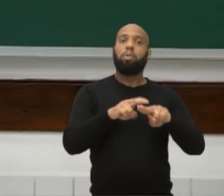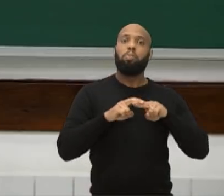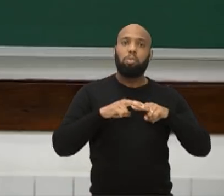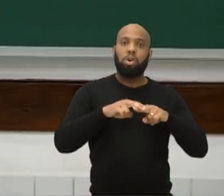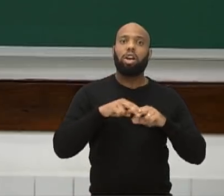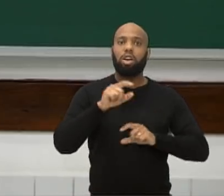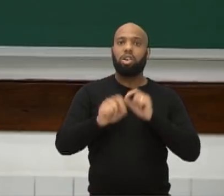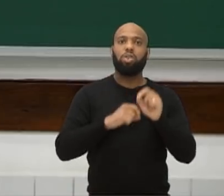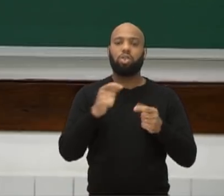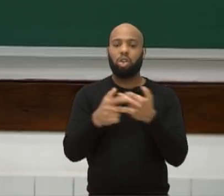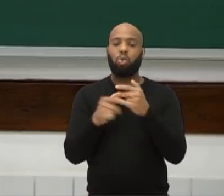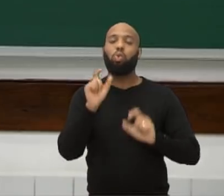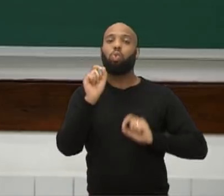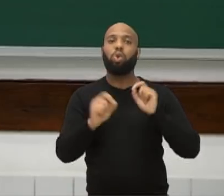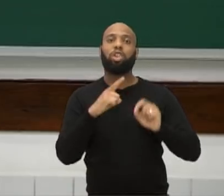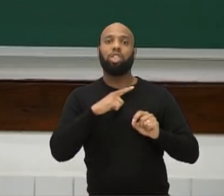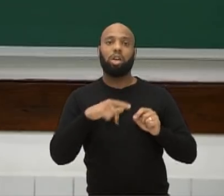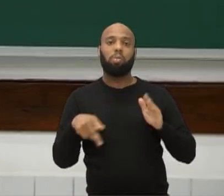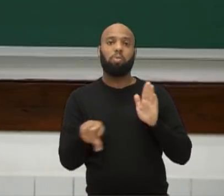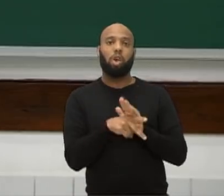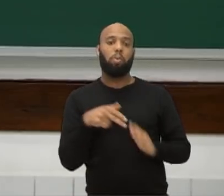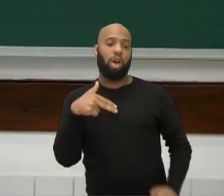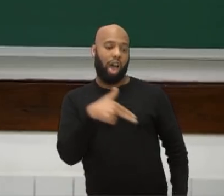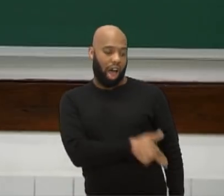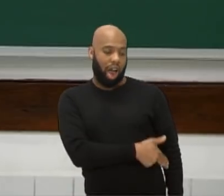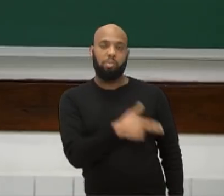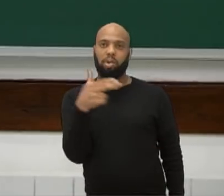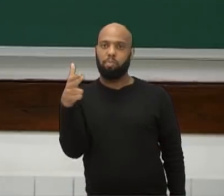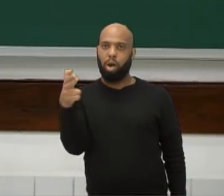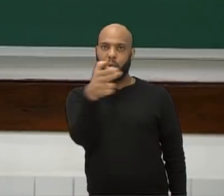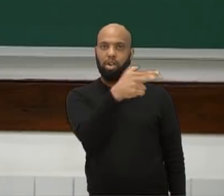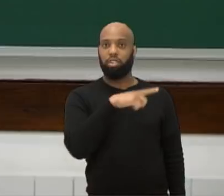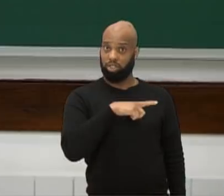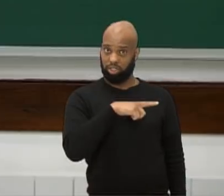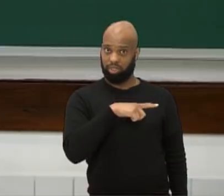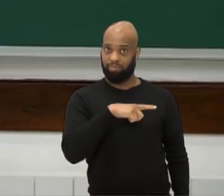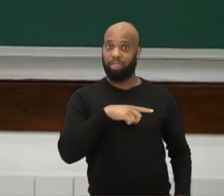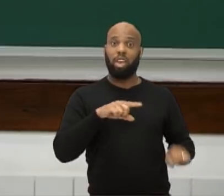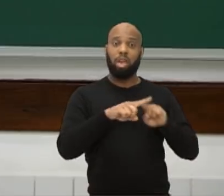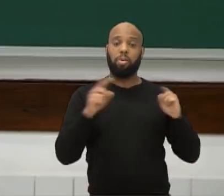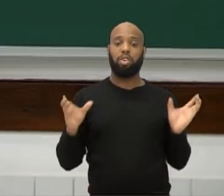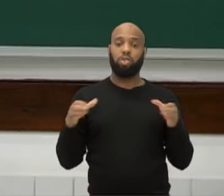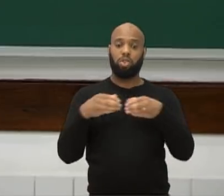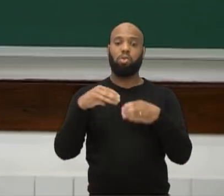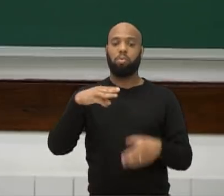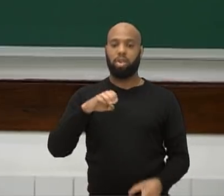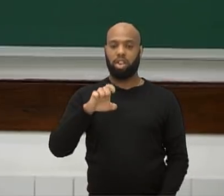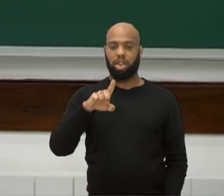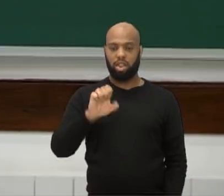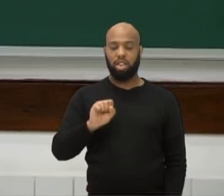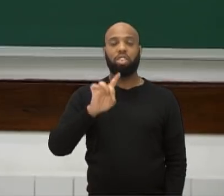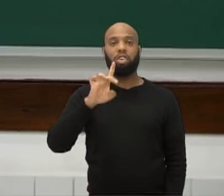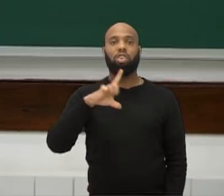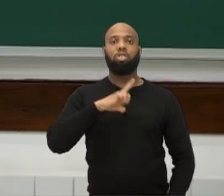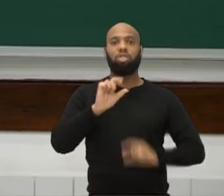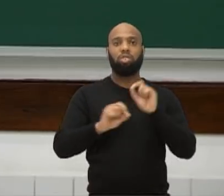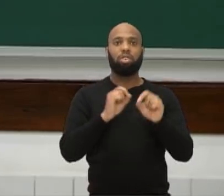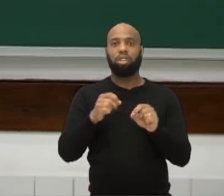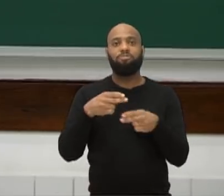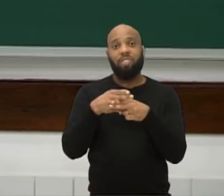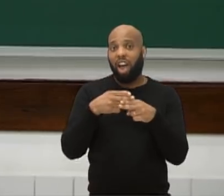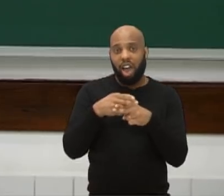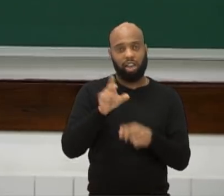do recurso militar. Os policiais tinham armas de fogo e os malês tinham armas